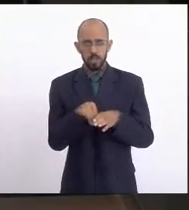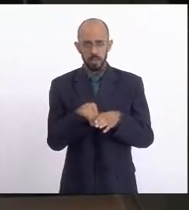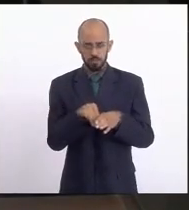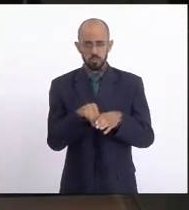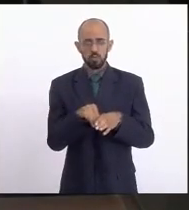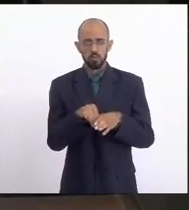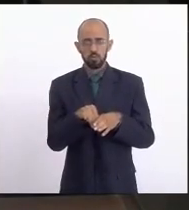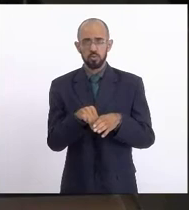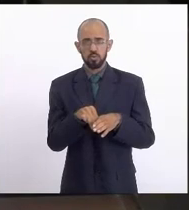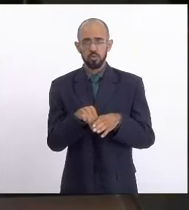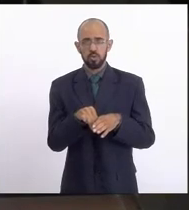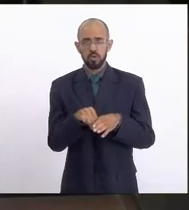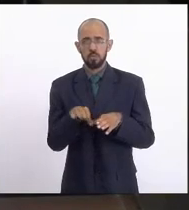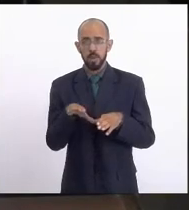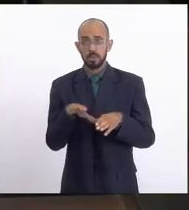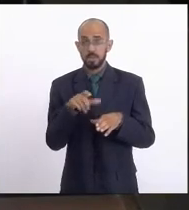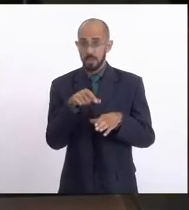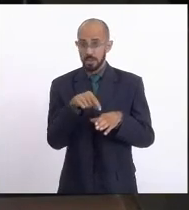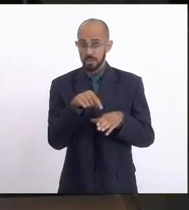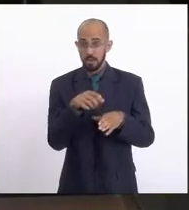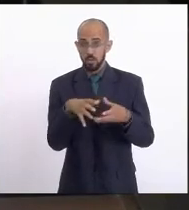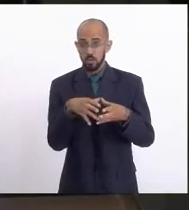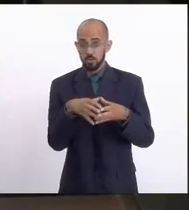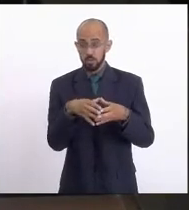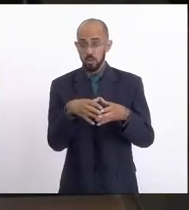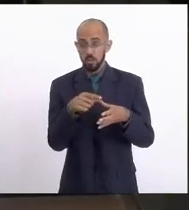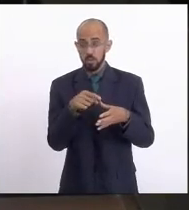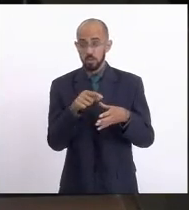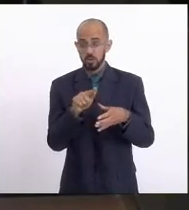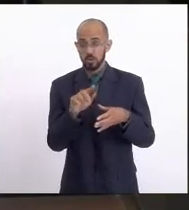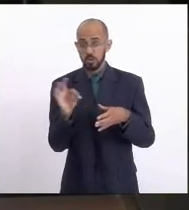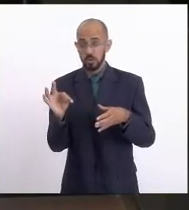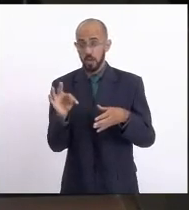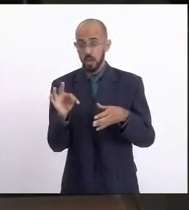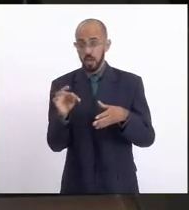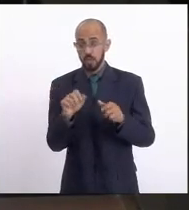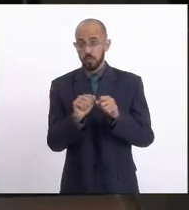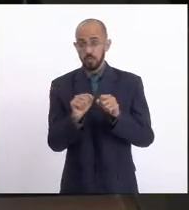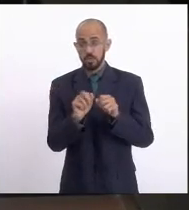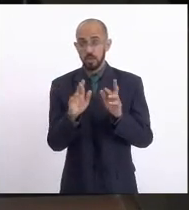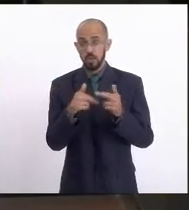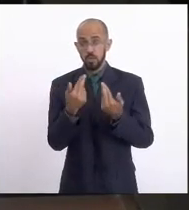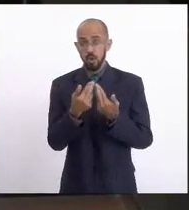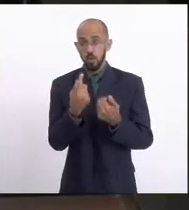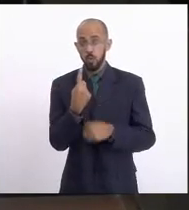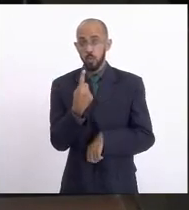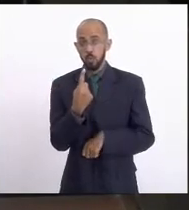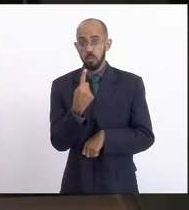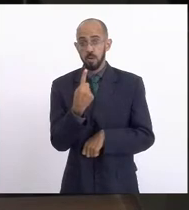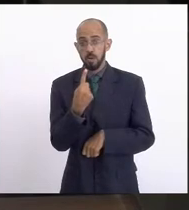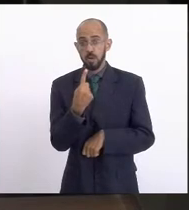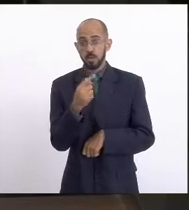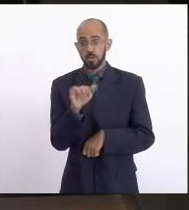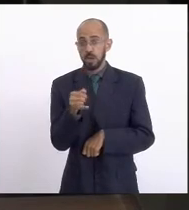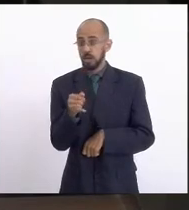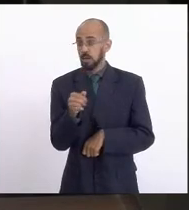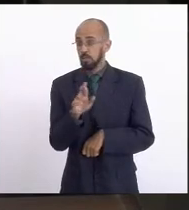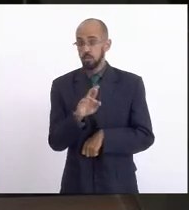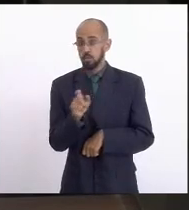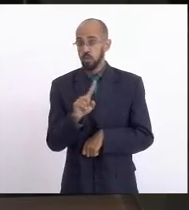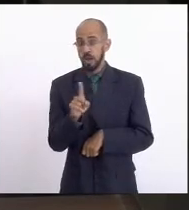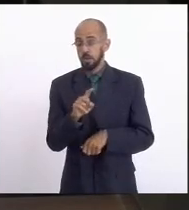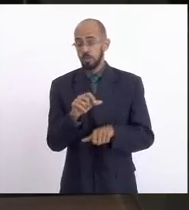bem, essa comissão, esse GT, só se reuniu uma vez desde janeiro e nem foi para tratar da